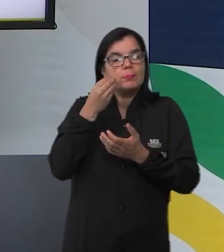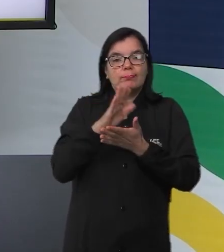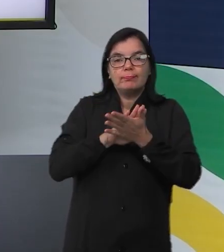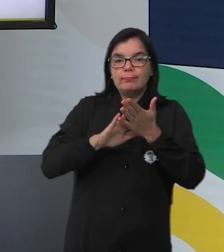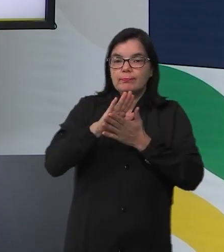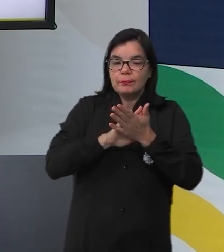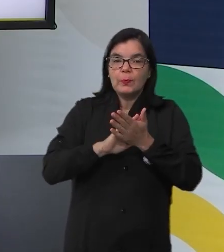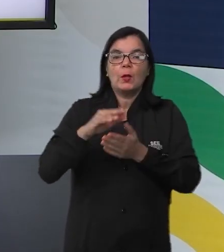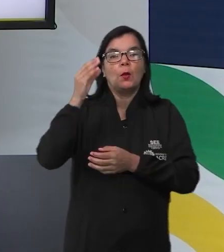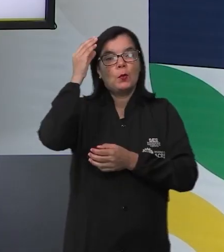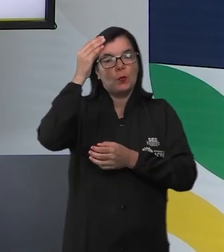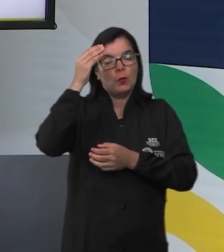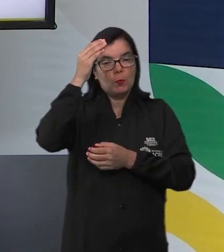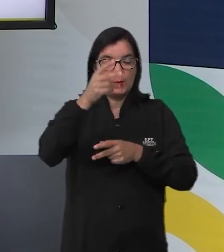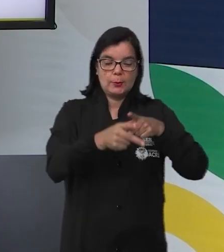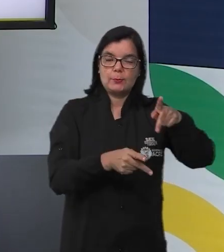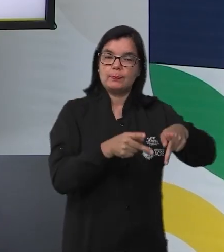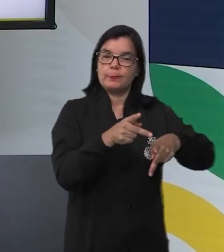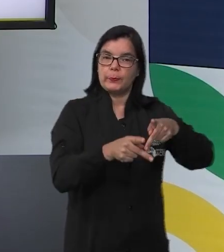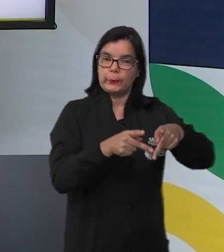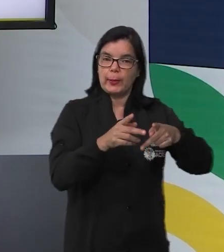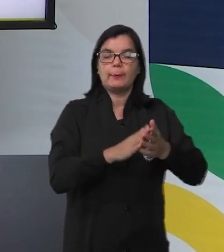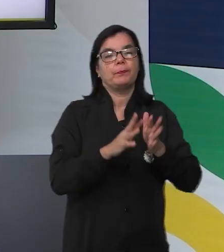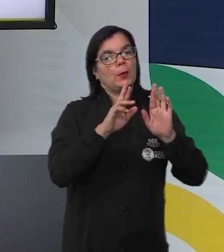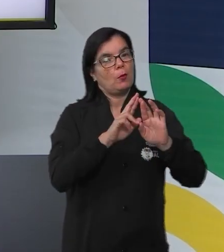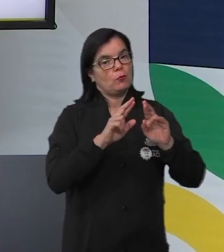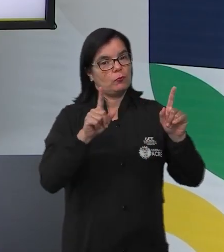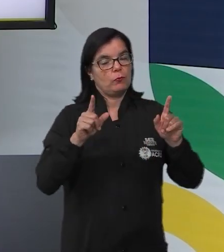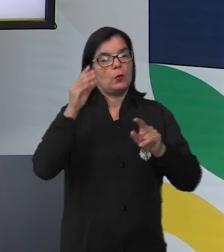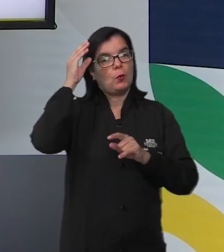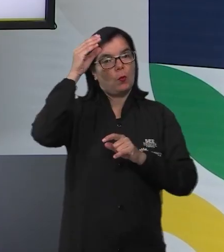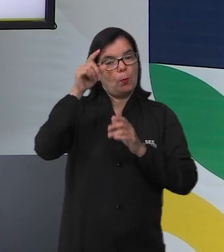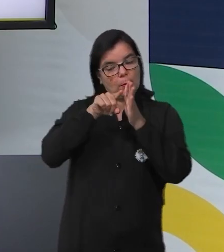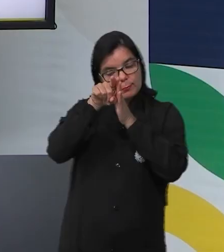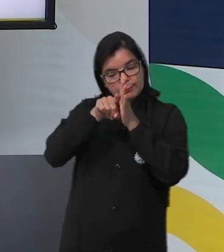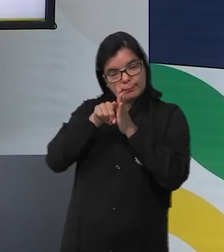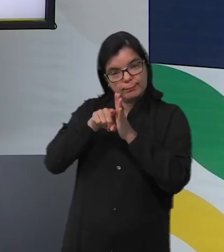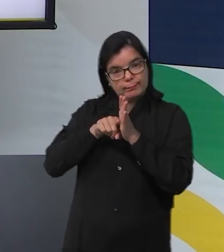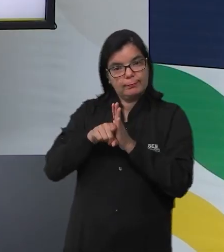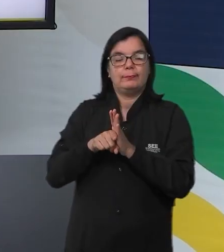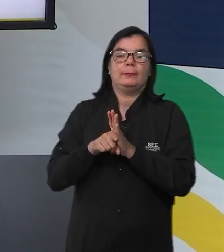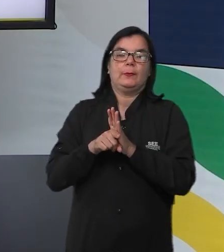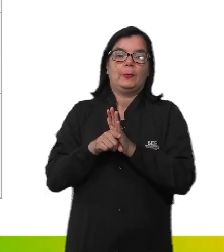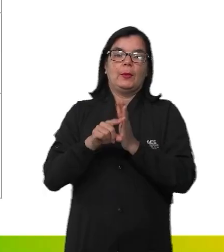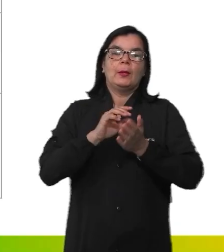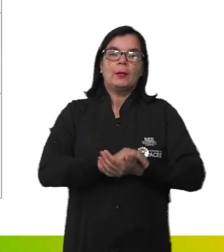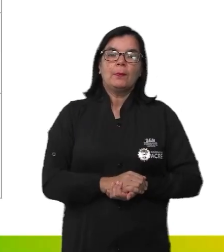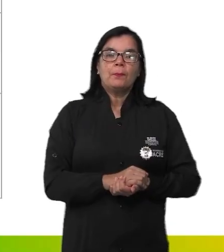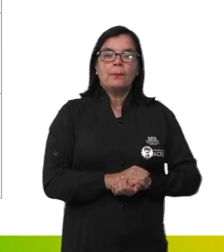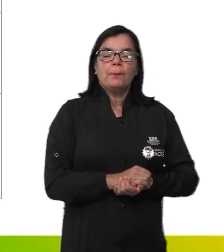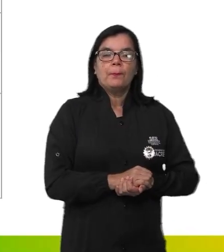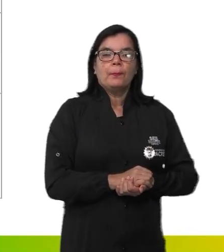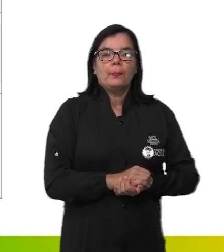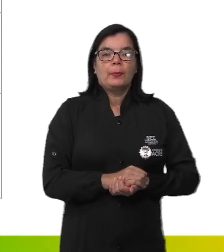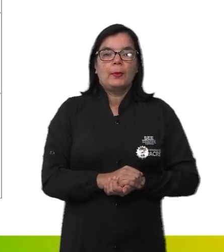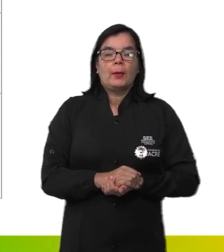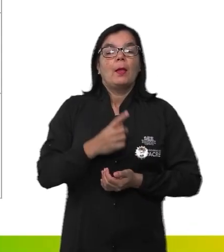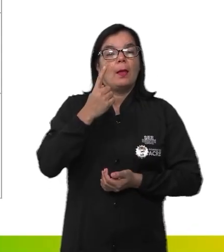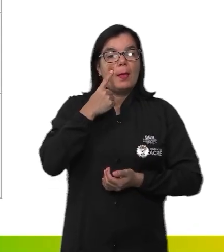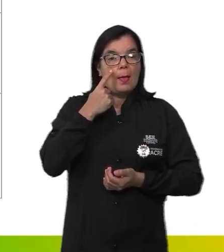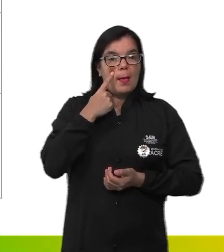experiência, conhecido como conhecimento popular, diferentemente do conhecimento científico. Olha só,